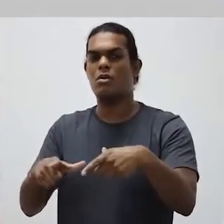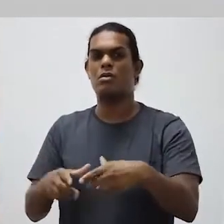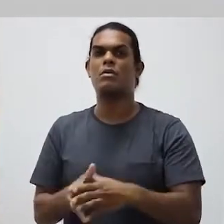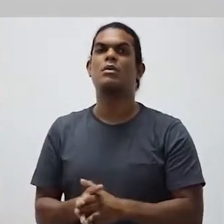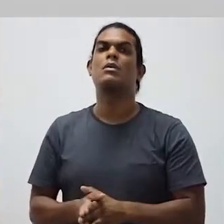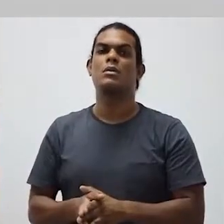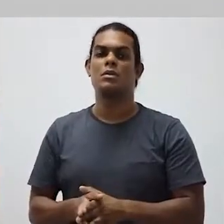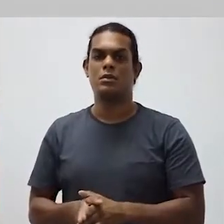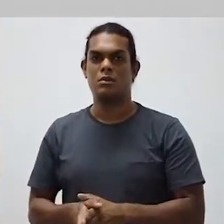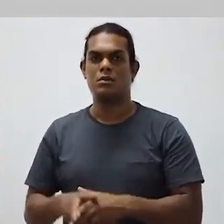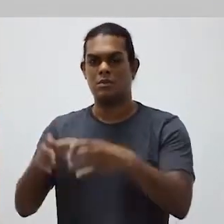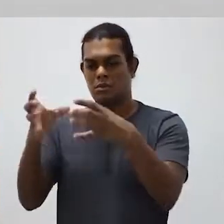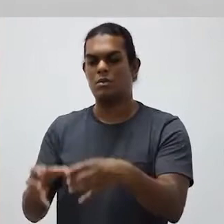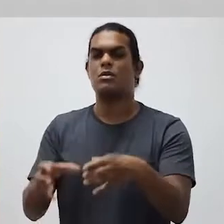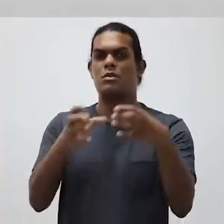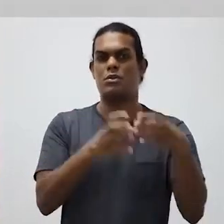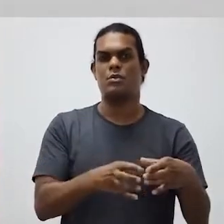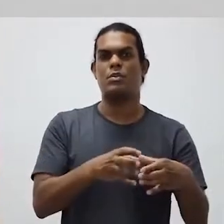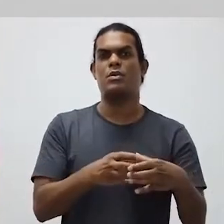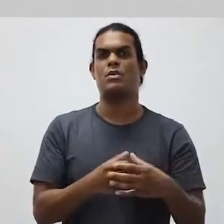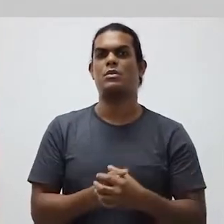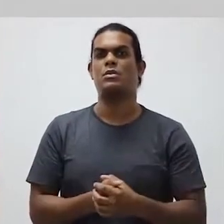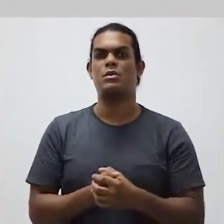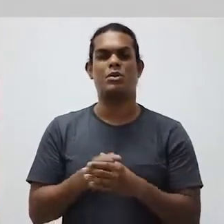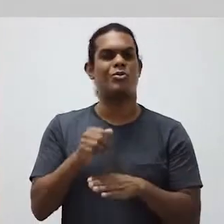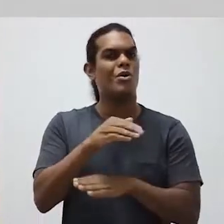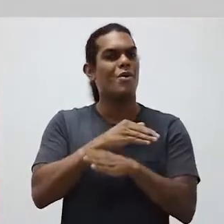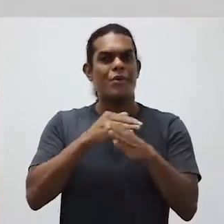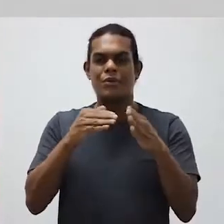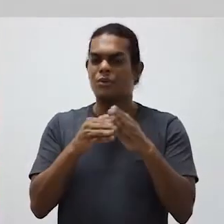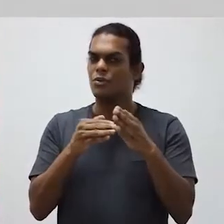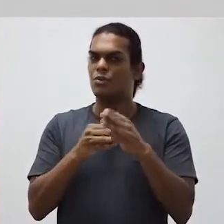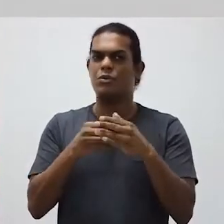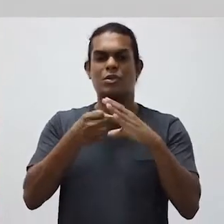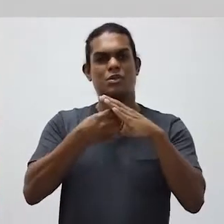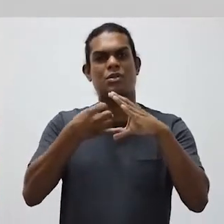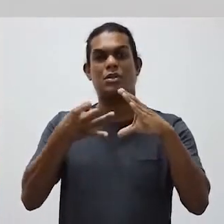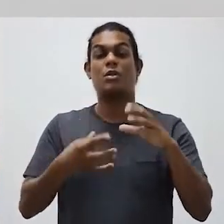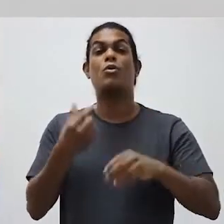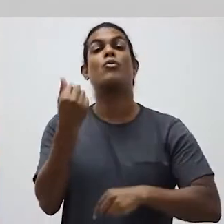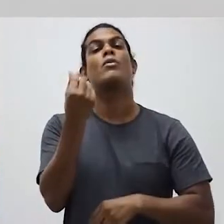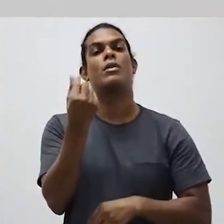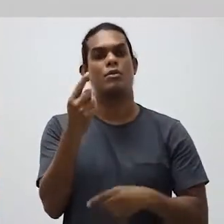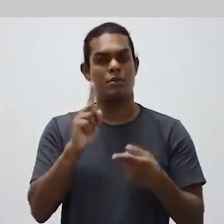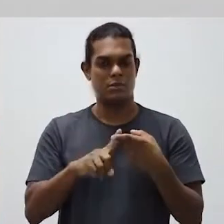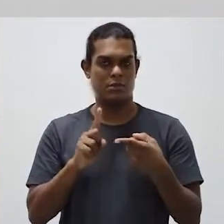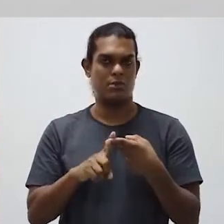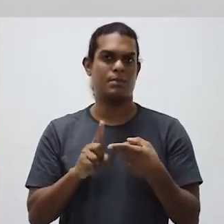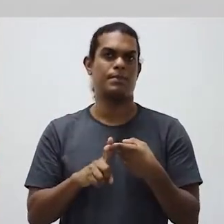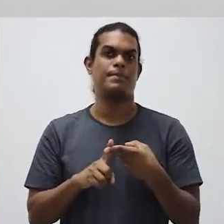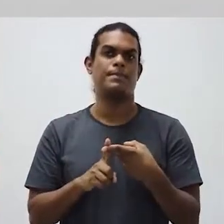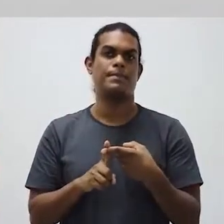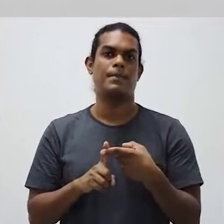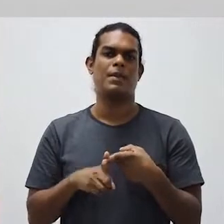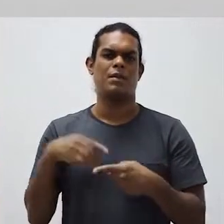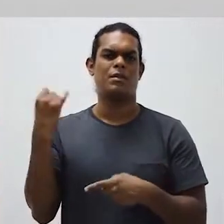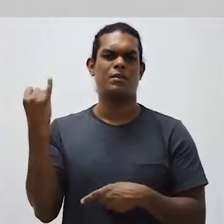e de desembarque. Então, é colocado o valor do frete cobrado. Então,